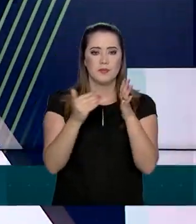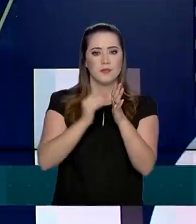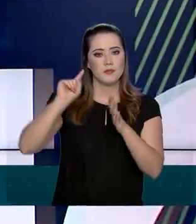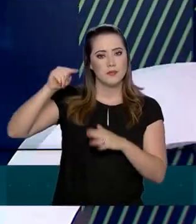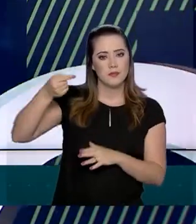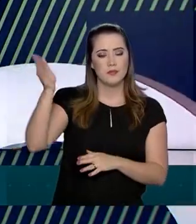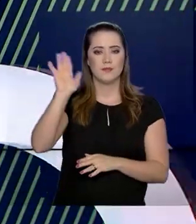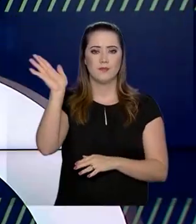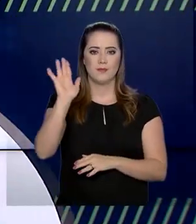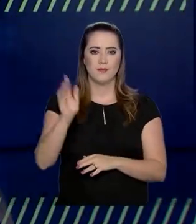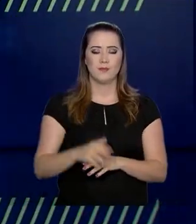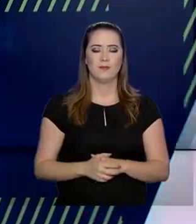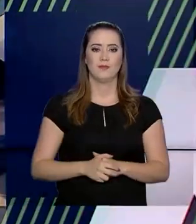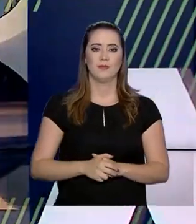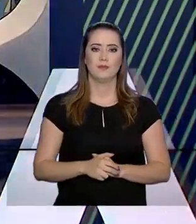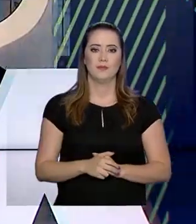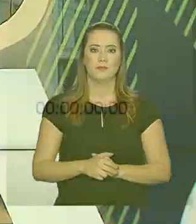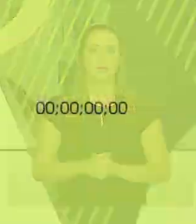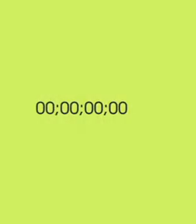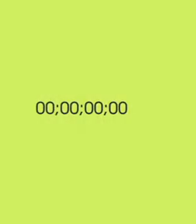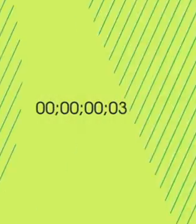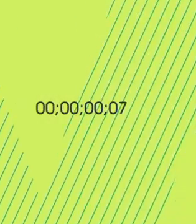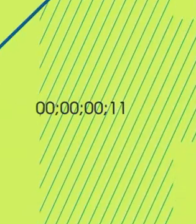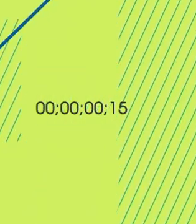até a próxima edição